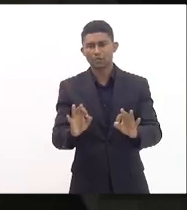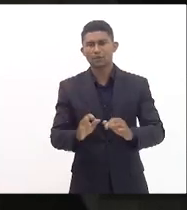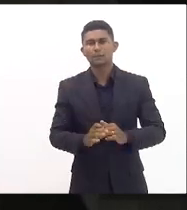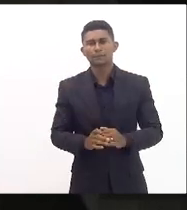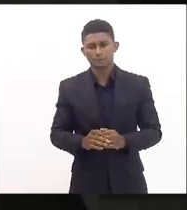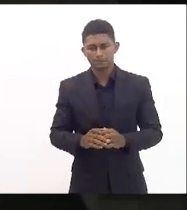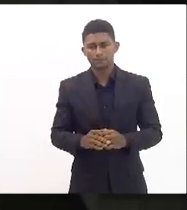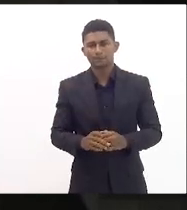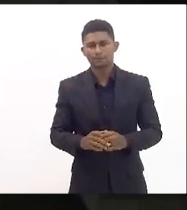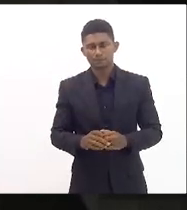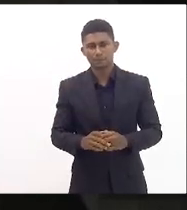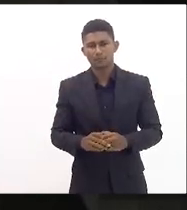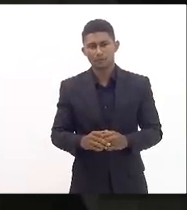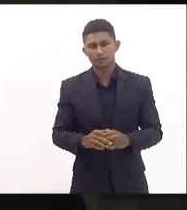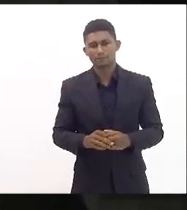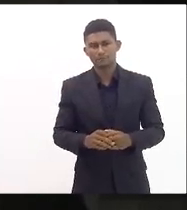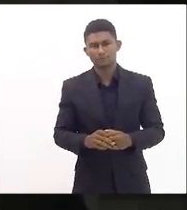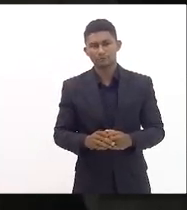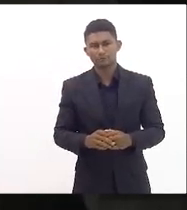libertário